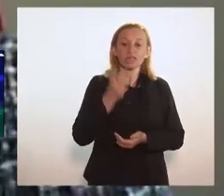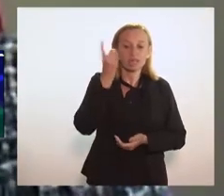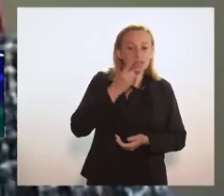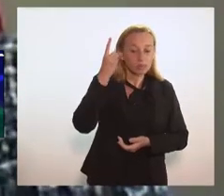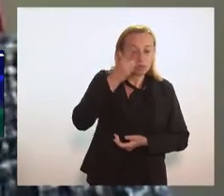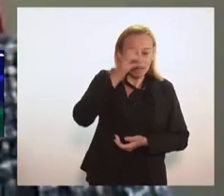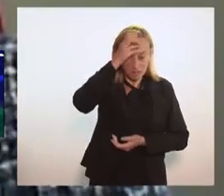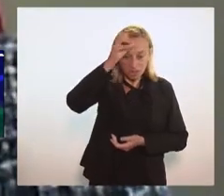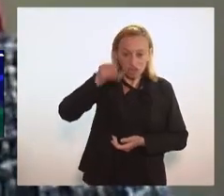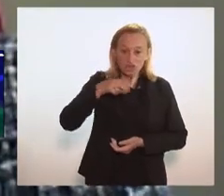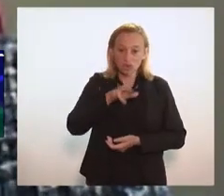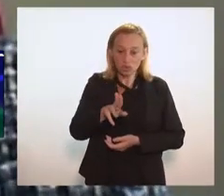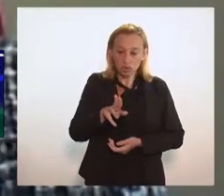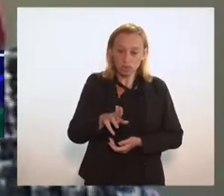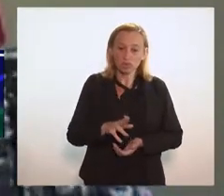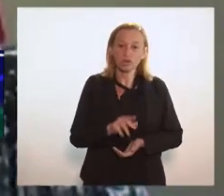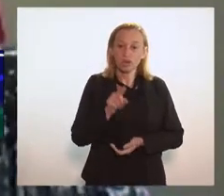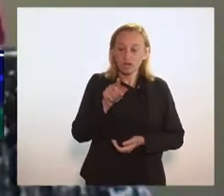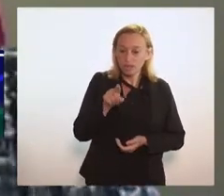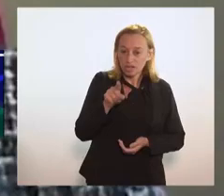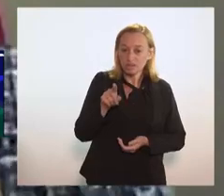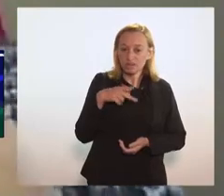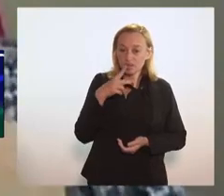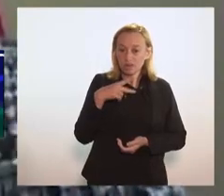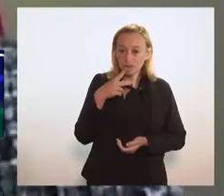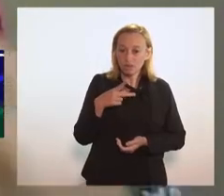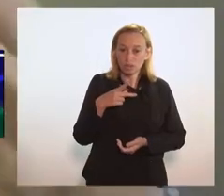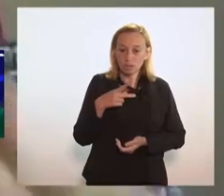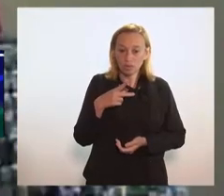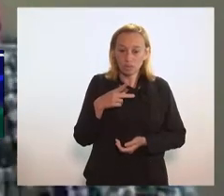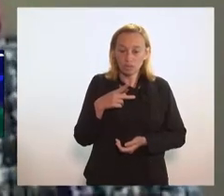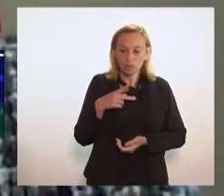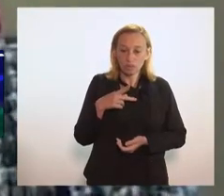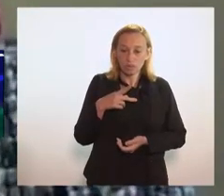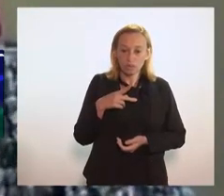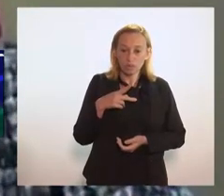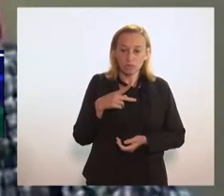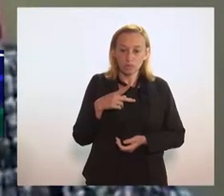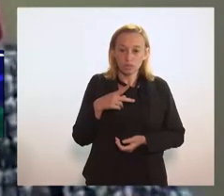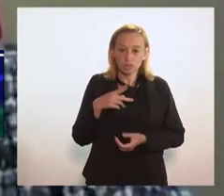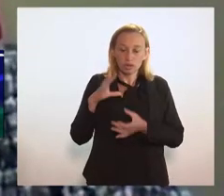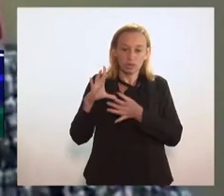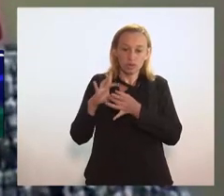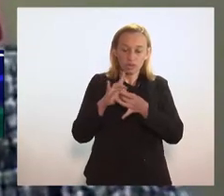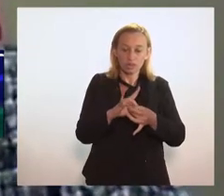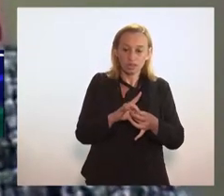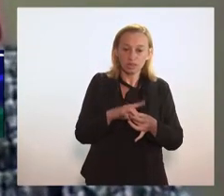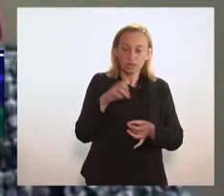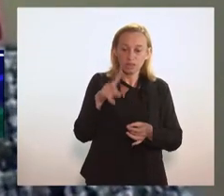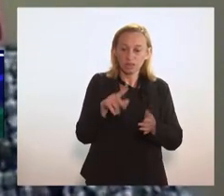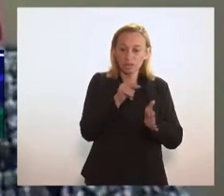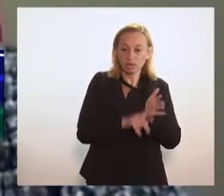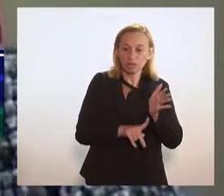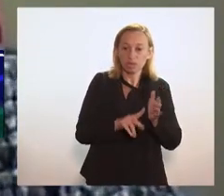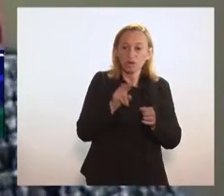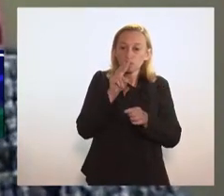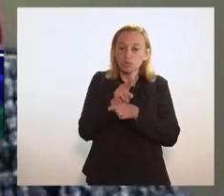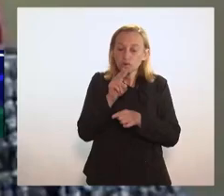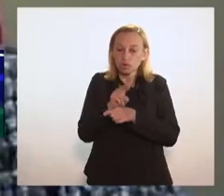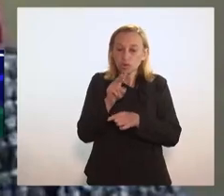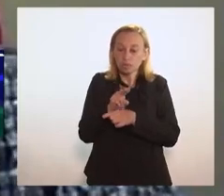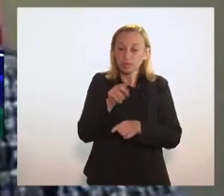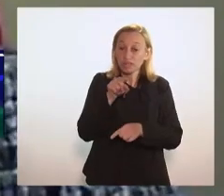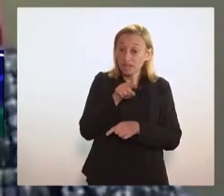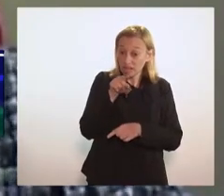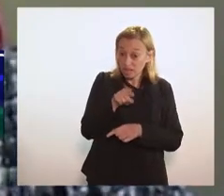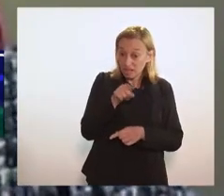deputada Tia Ju colocou aí o fio condutor desse projeto, que é o monitoramento